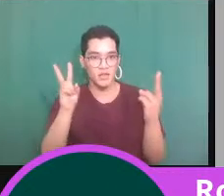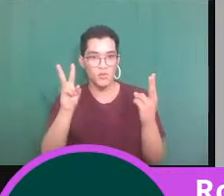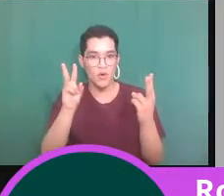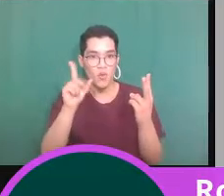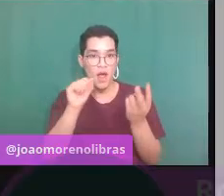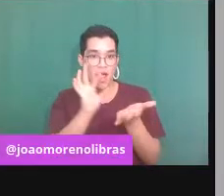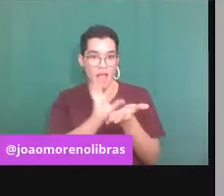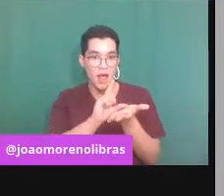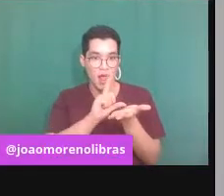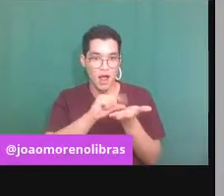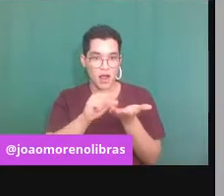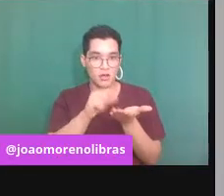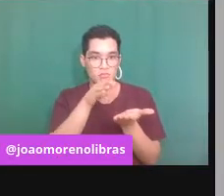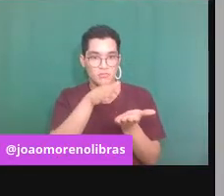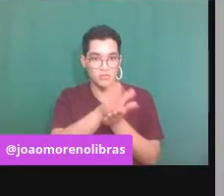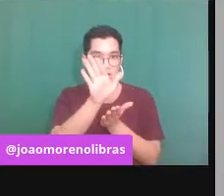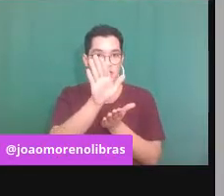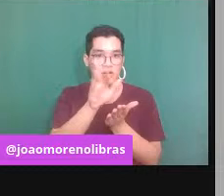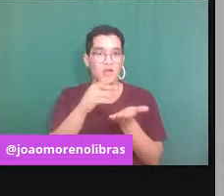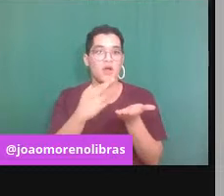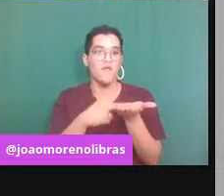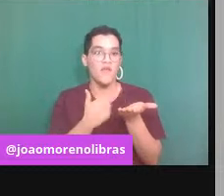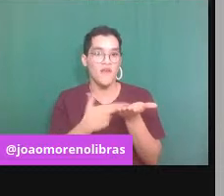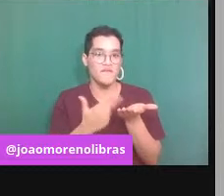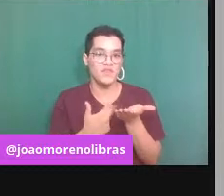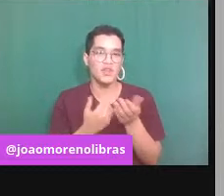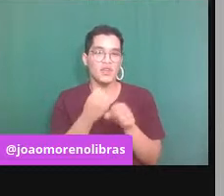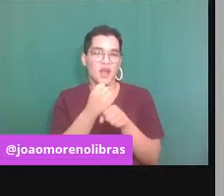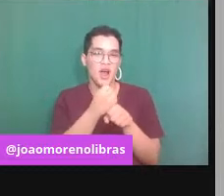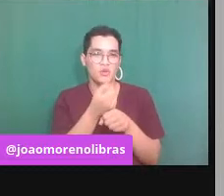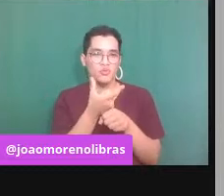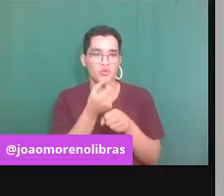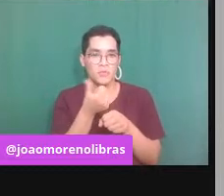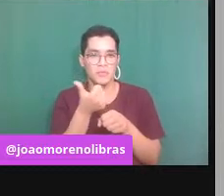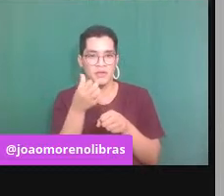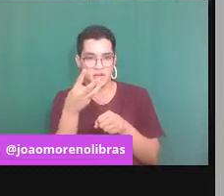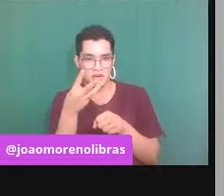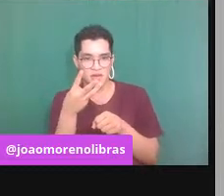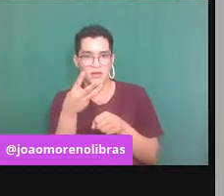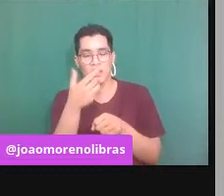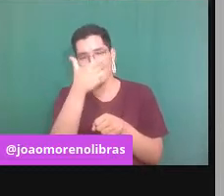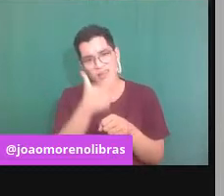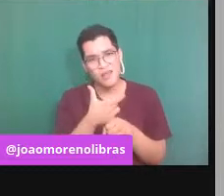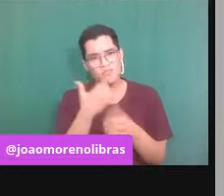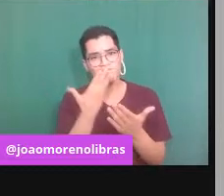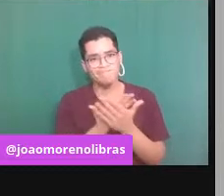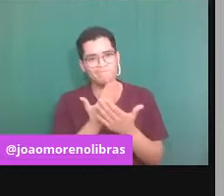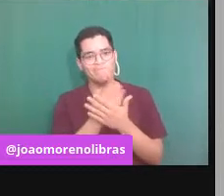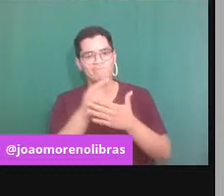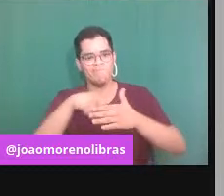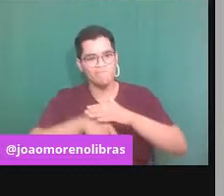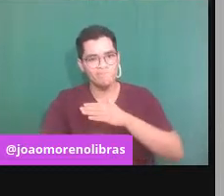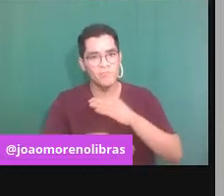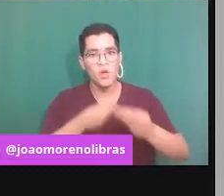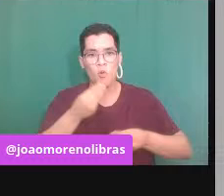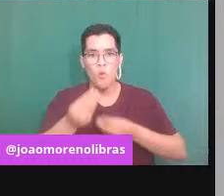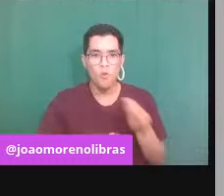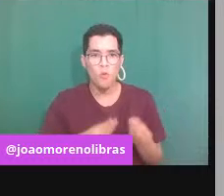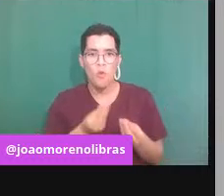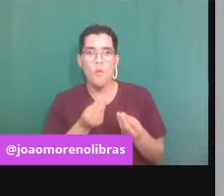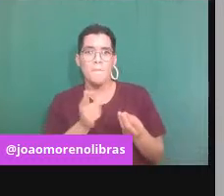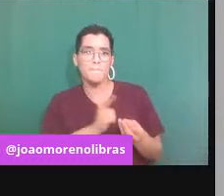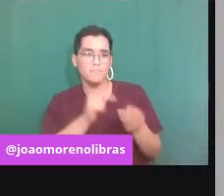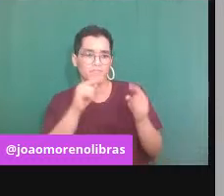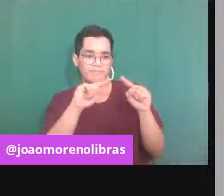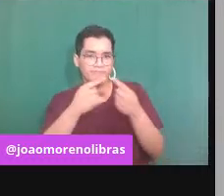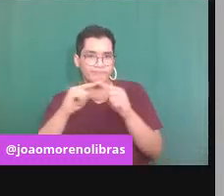revista Linha d'Água, de 2013, e ali, então, deu para estudar bem, né, quais sequências contribuíam para uma